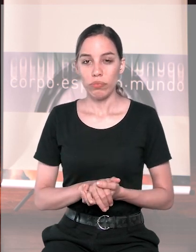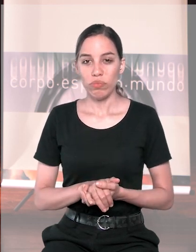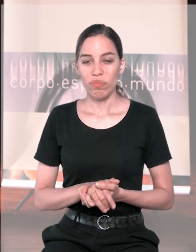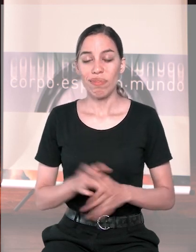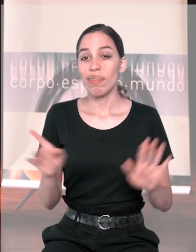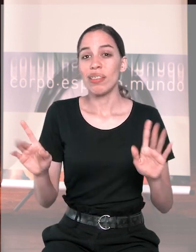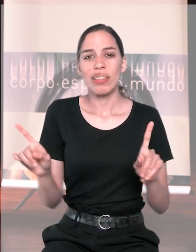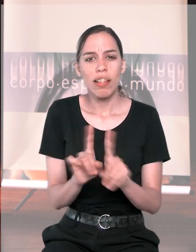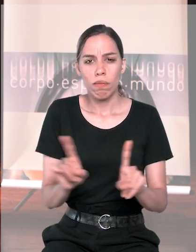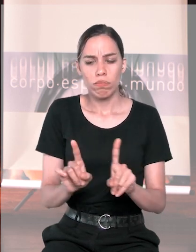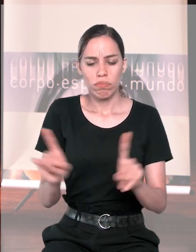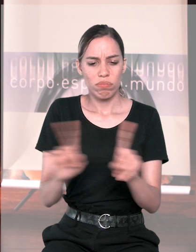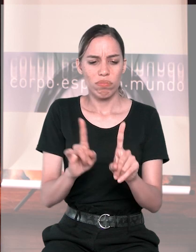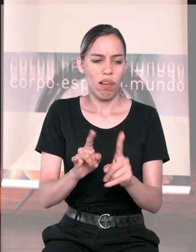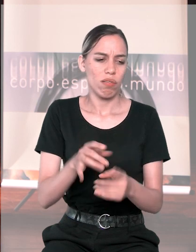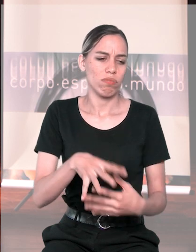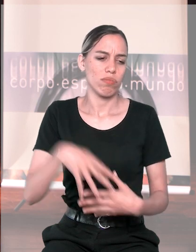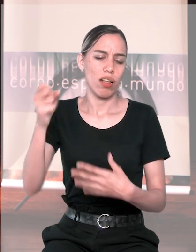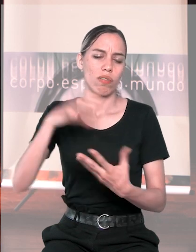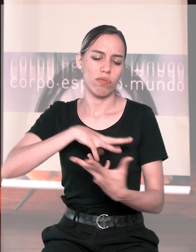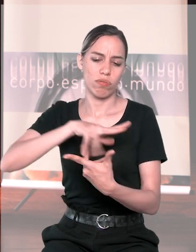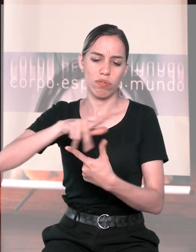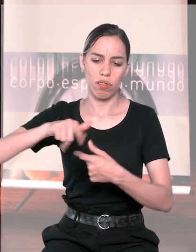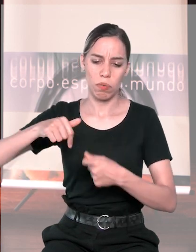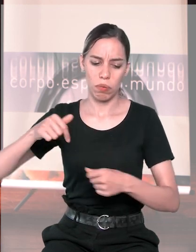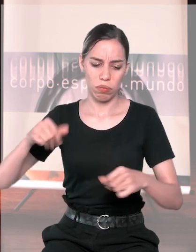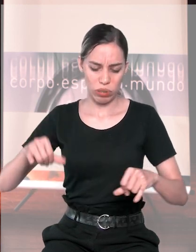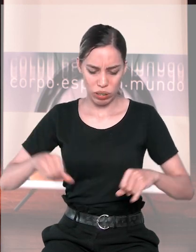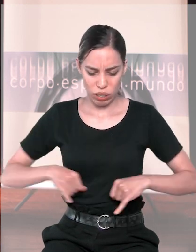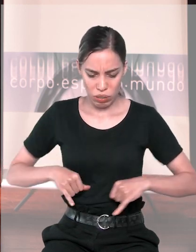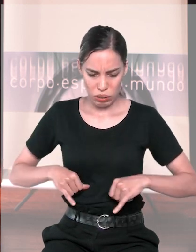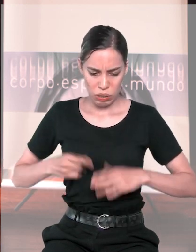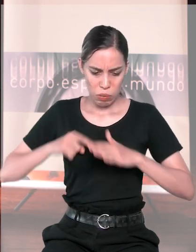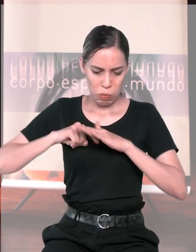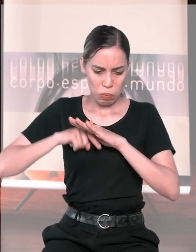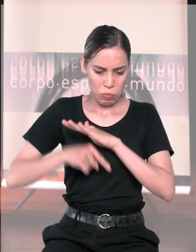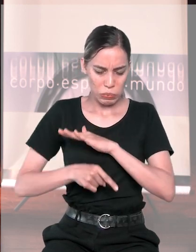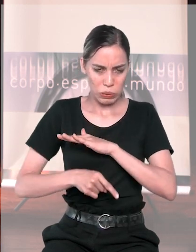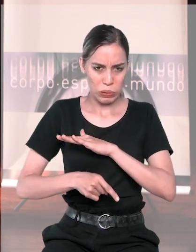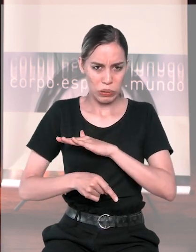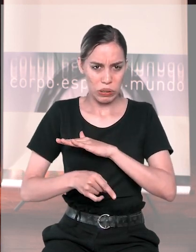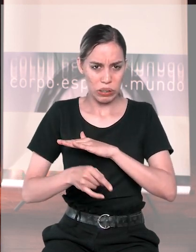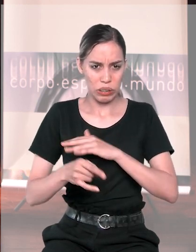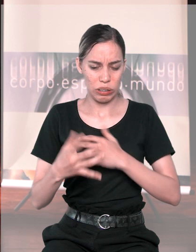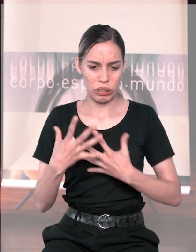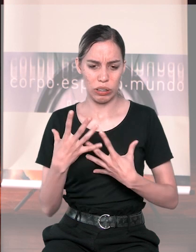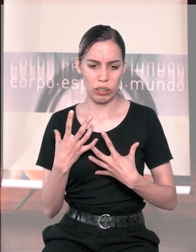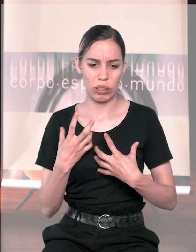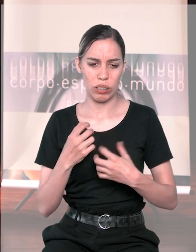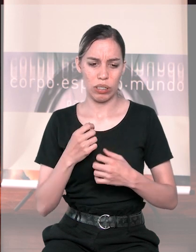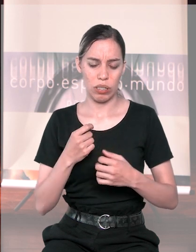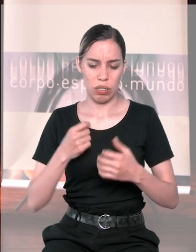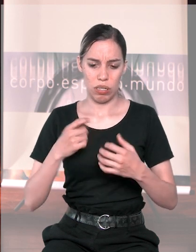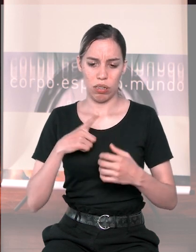não se arrebata um mundo de feridas tão profunda sem que seja o usurpador uma